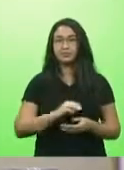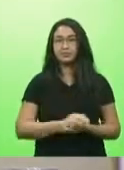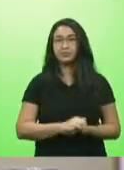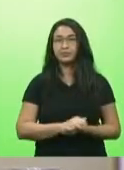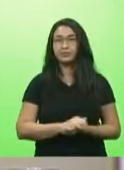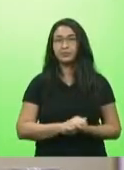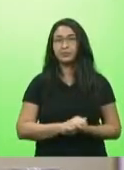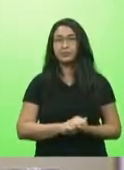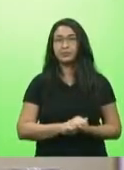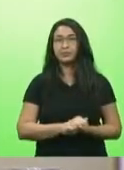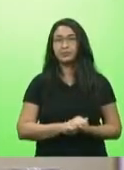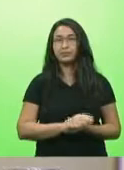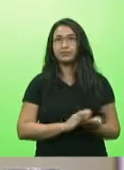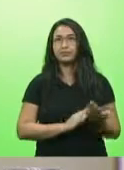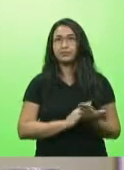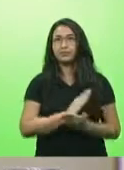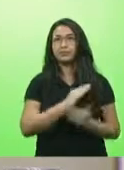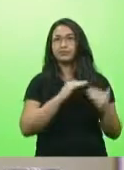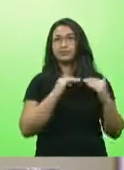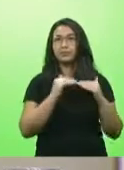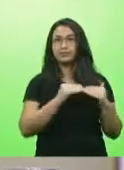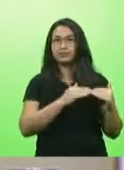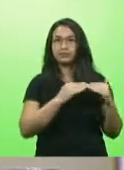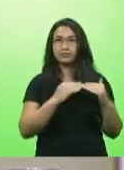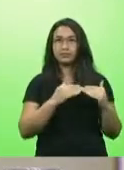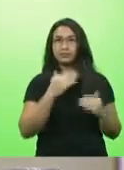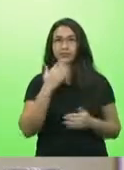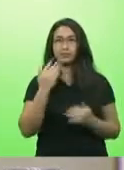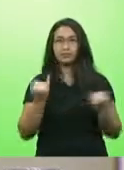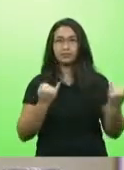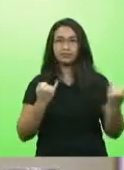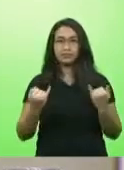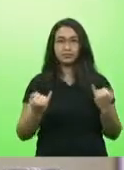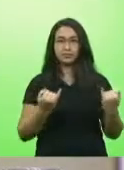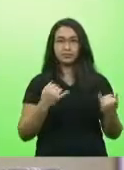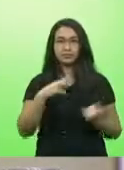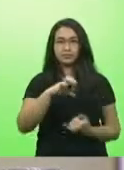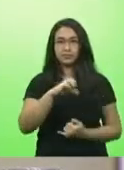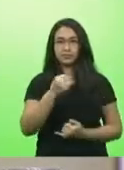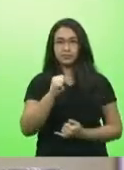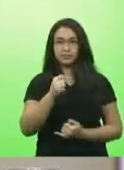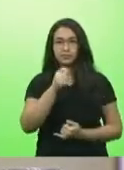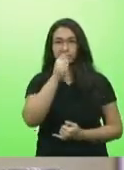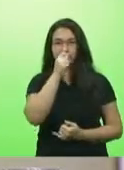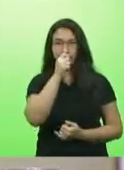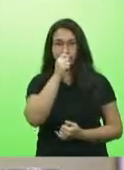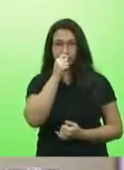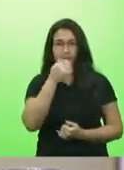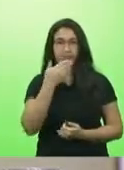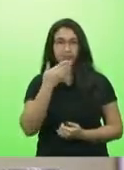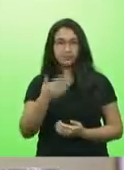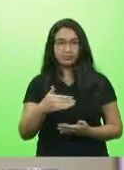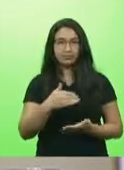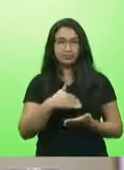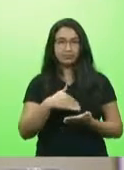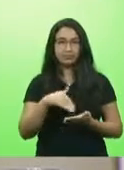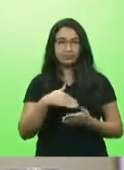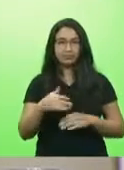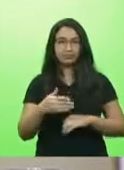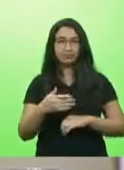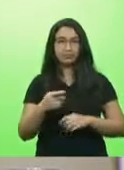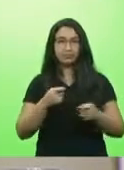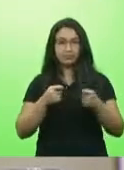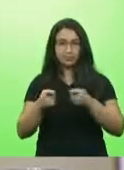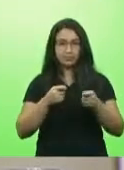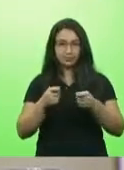que aprovam permaneçam como se encontra aprovado por unanimidade pedido de informação 98 autor deputado João Amin solicitando ao secretário do estado da administração